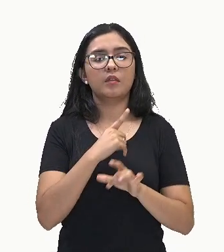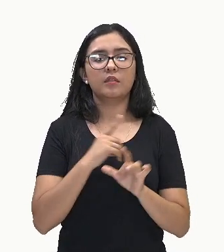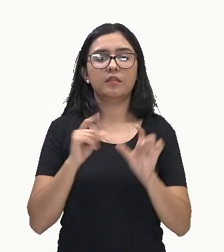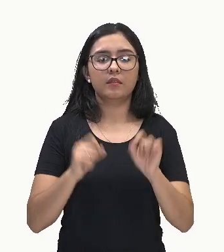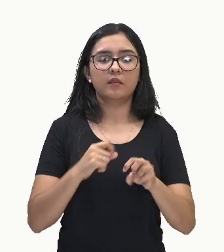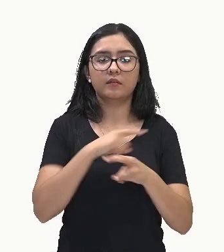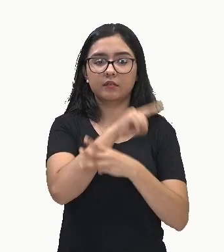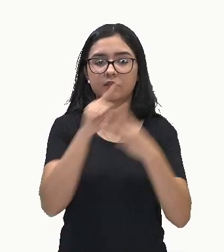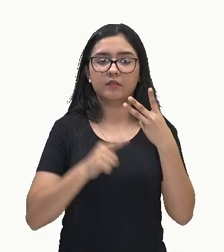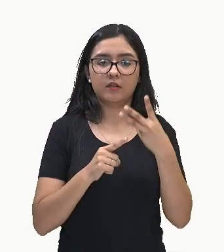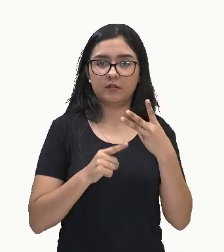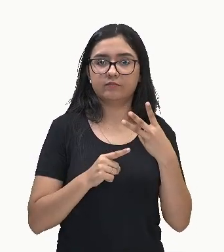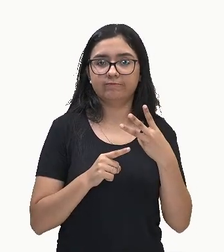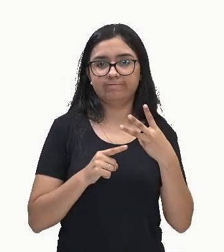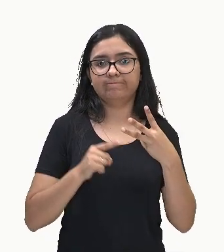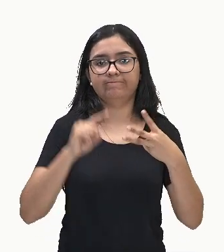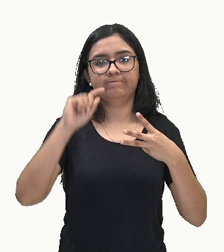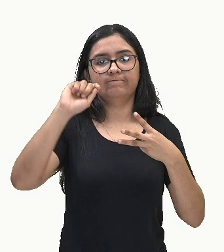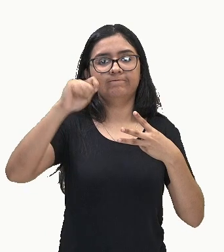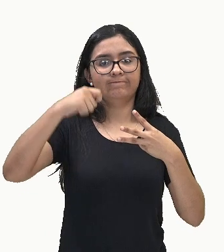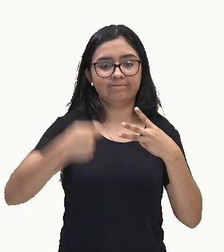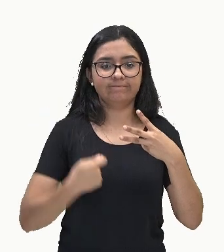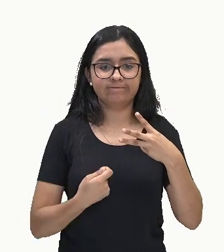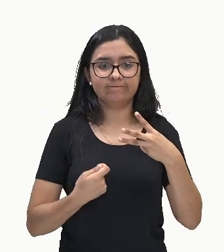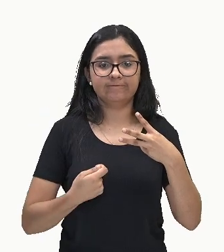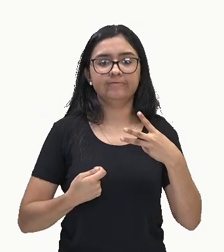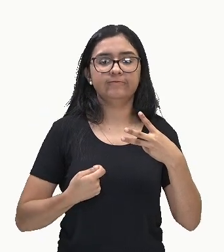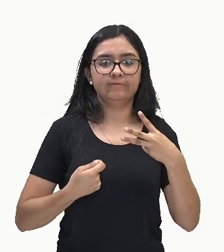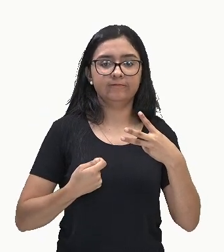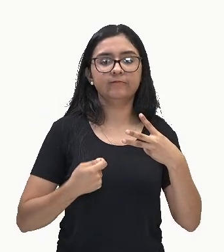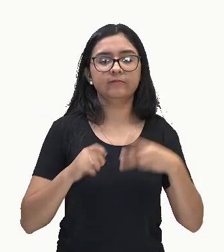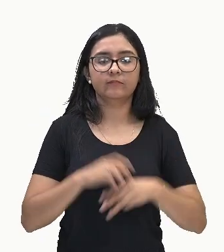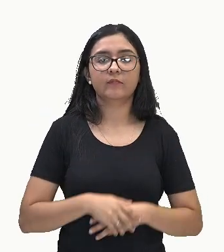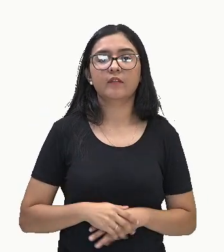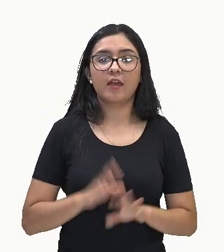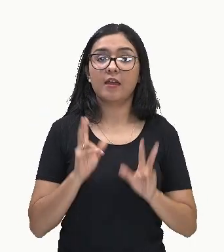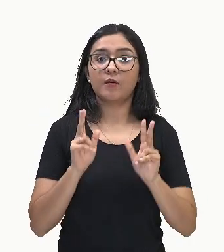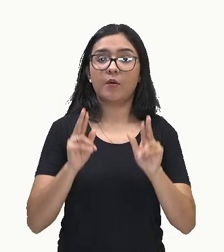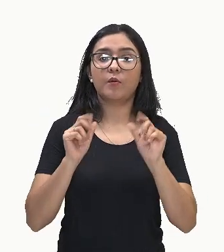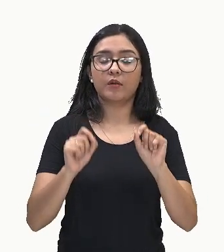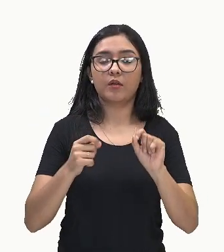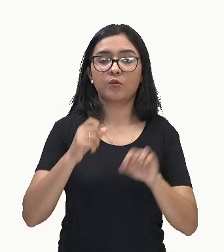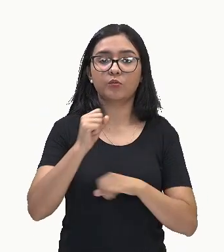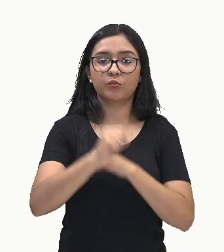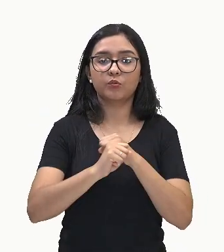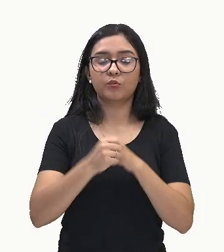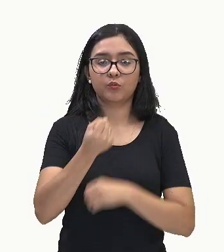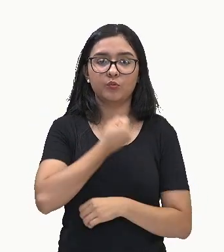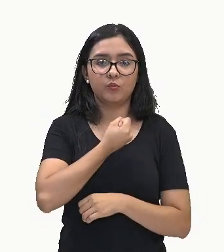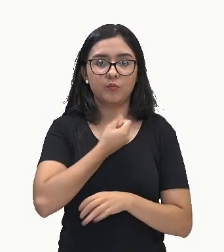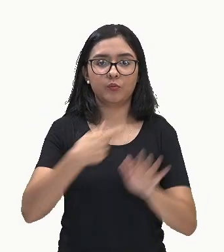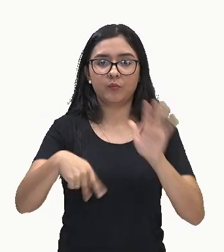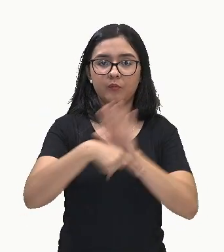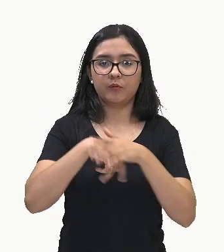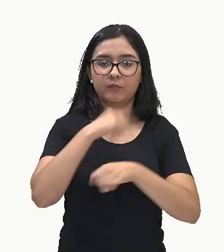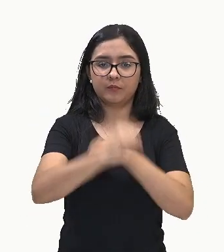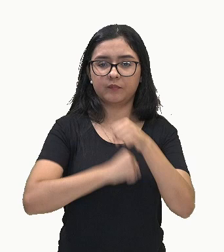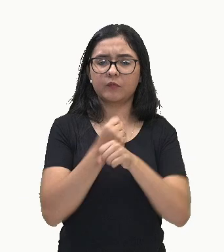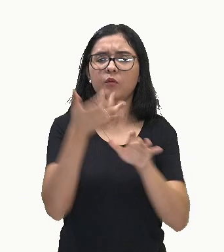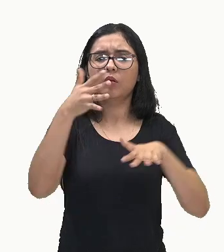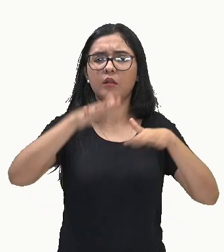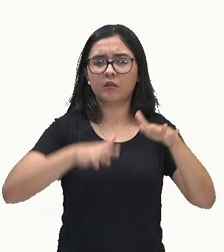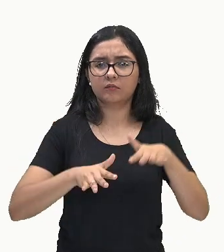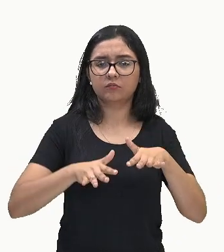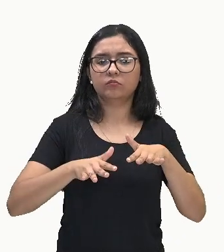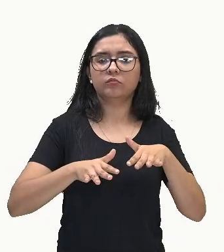três elementos então unidades vendidas igual a número de anos então qual vai ser a média Quantas unidades